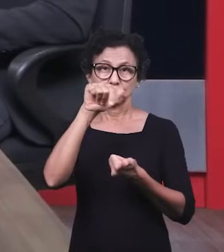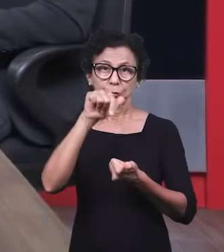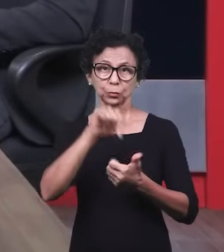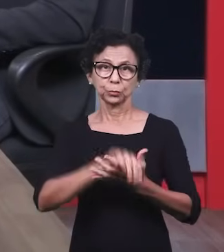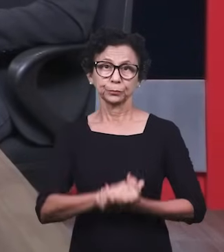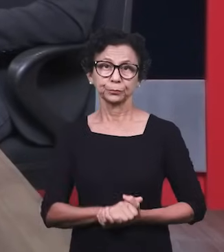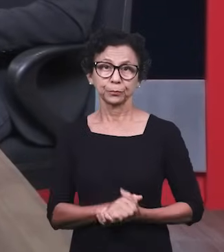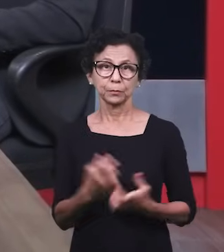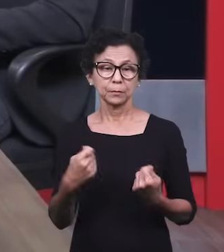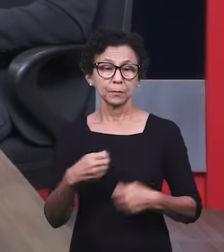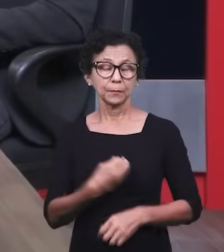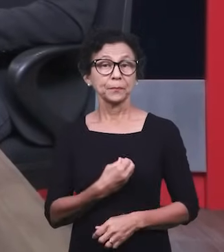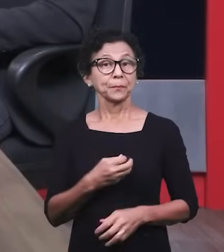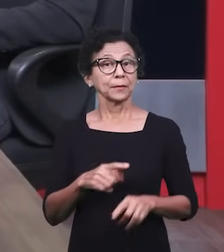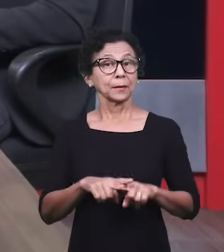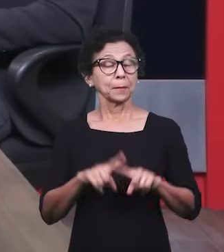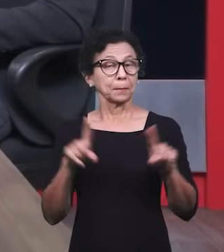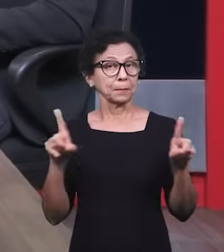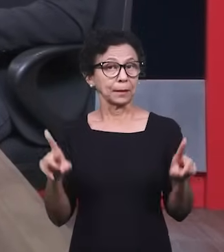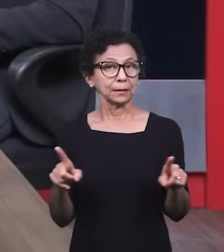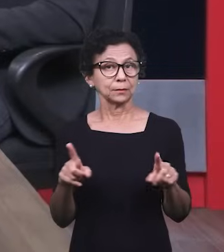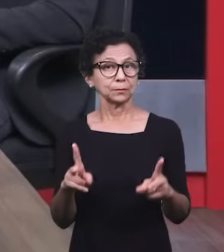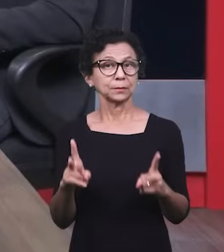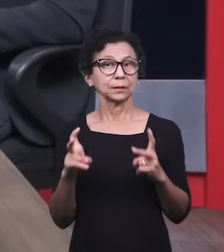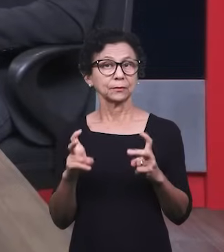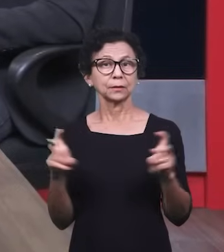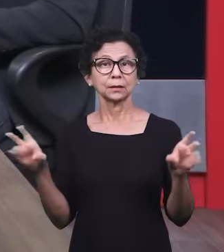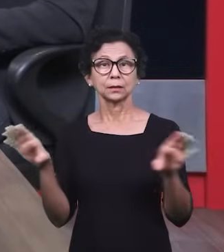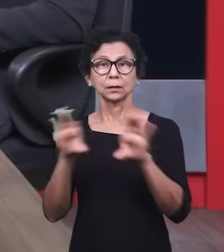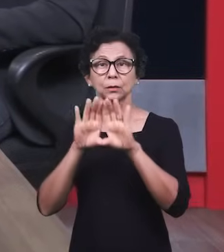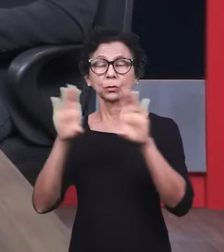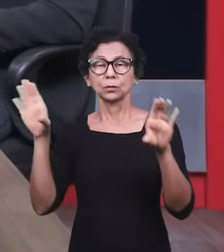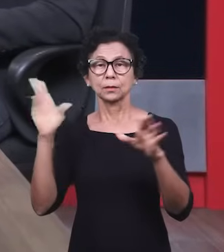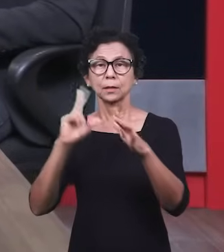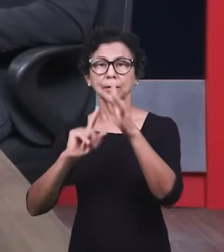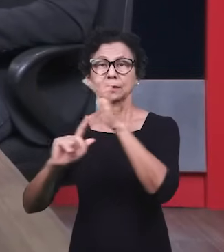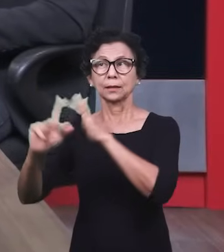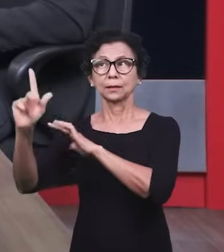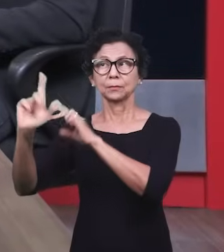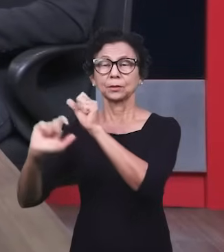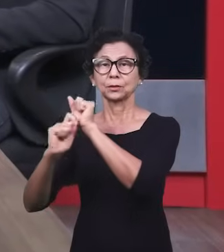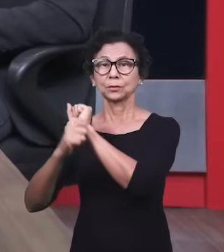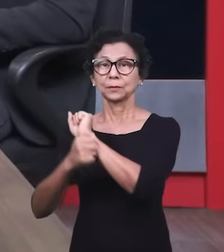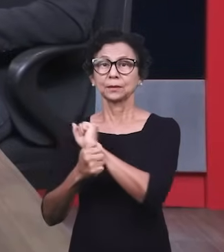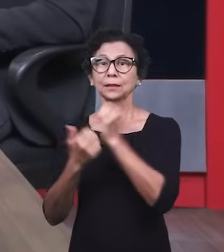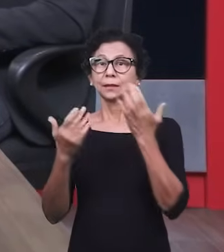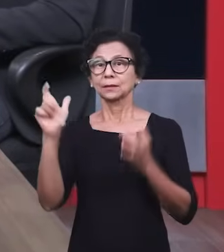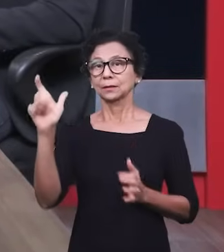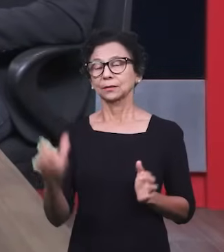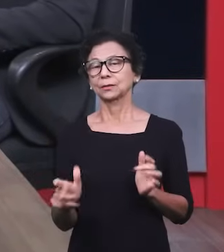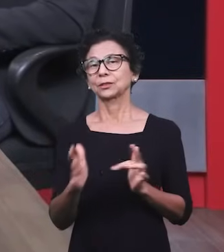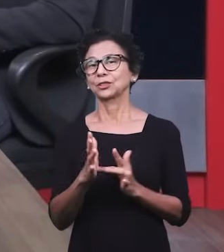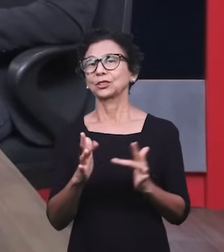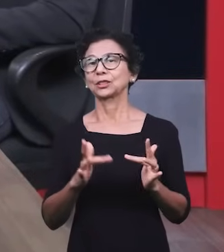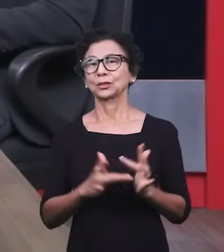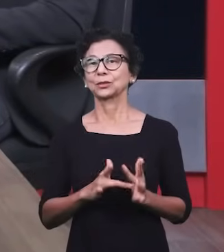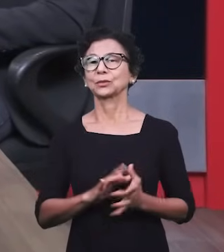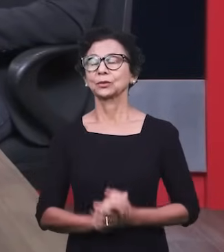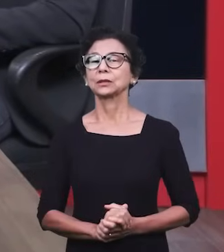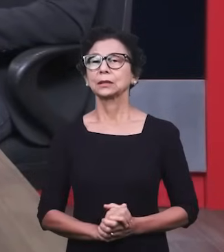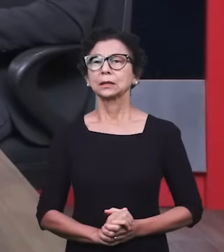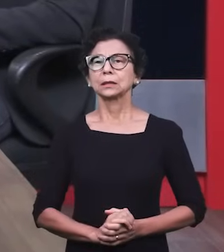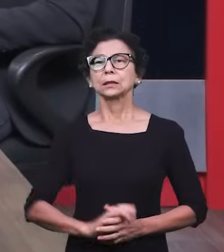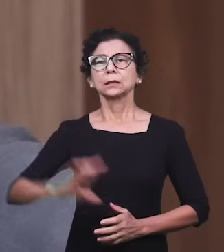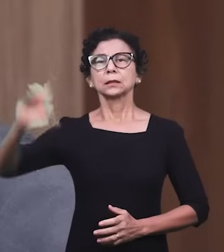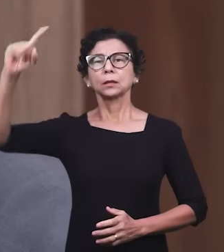mas nós também temos um mistério de vida na eternidade que aí é o Senhor Jesus que é esse mistério maravilhoso Maravilha Então o senhor cria toda